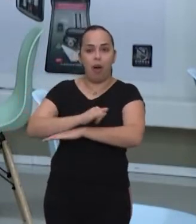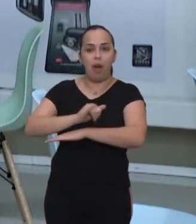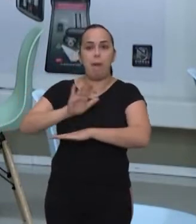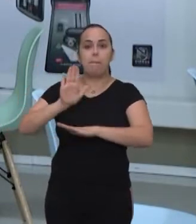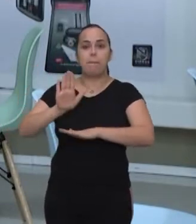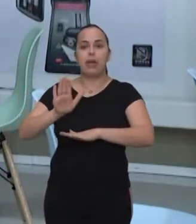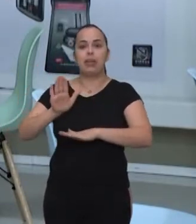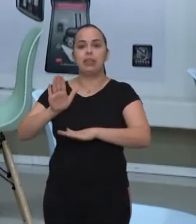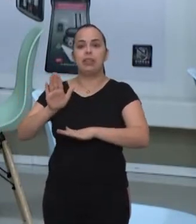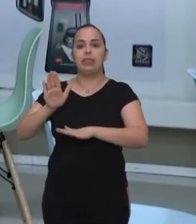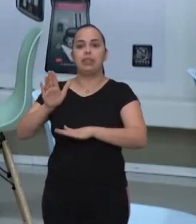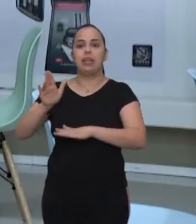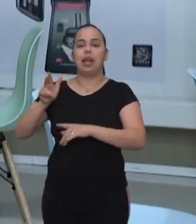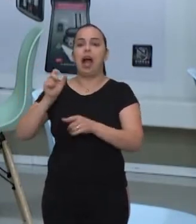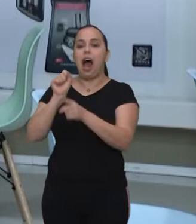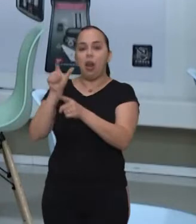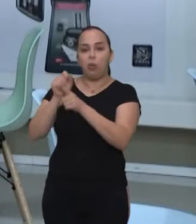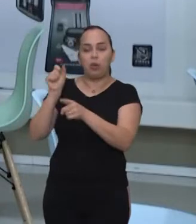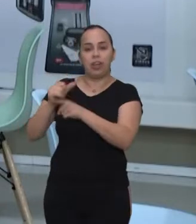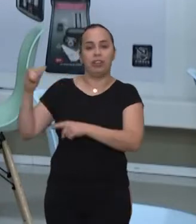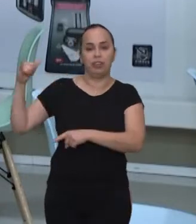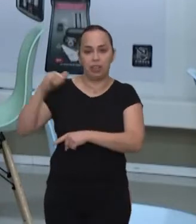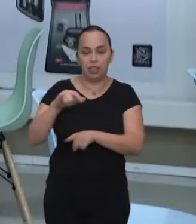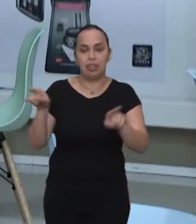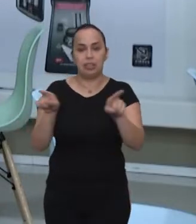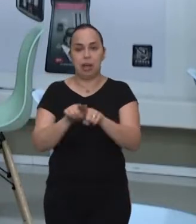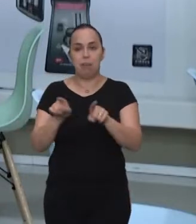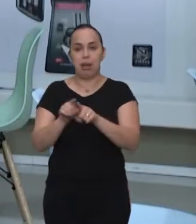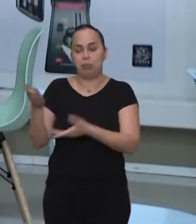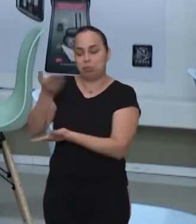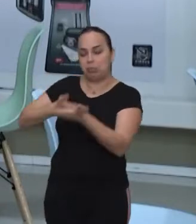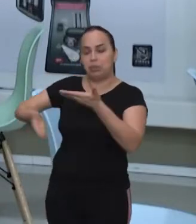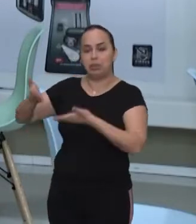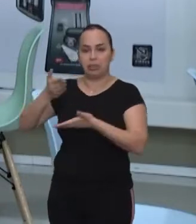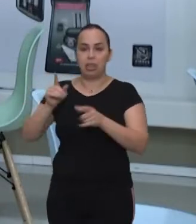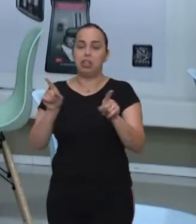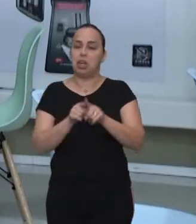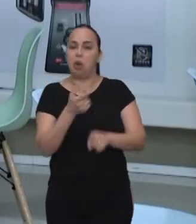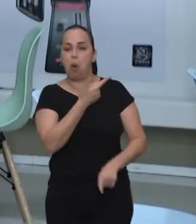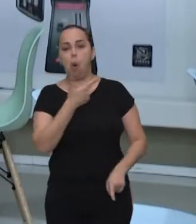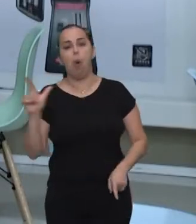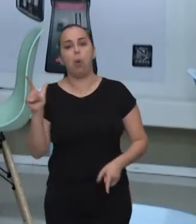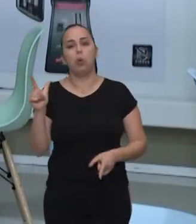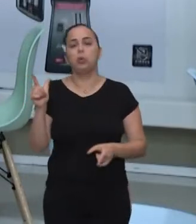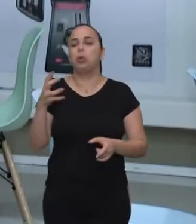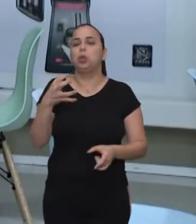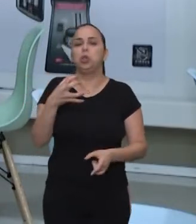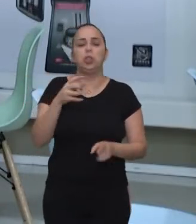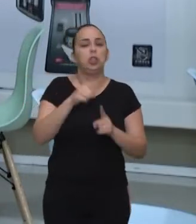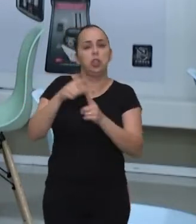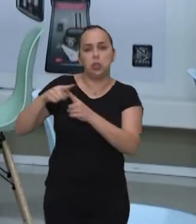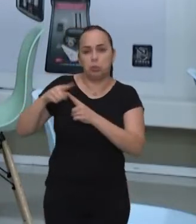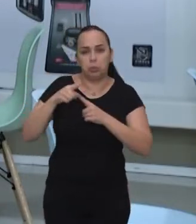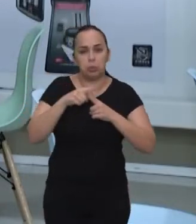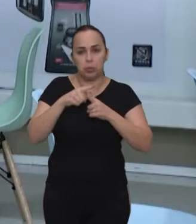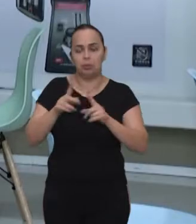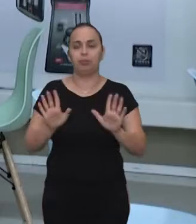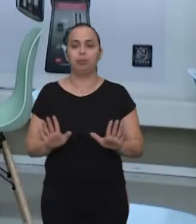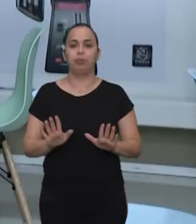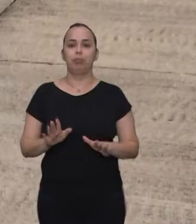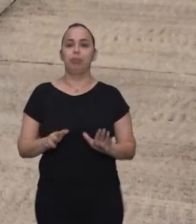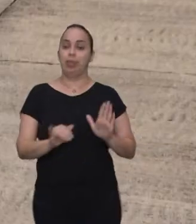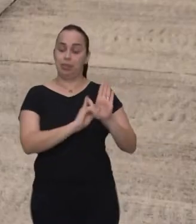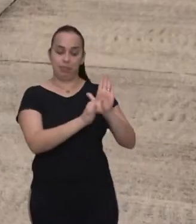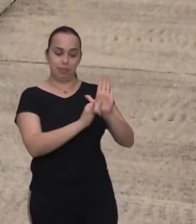aviação comercial sim como o táxi aéreo propriedade compartilhada que é o que a gente faz também então você tem outros meios de crescimento